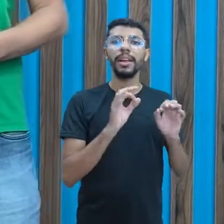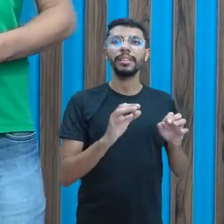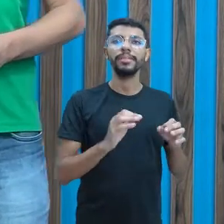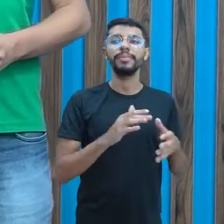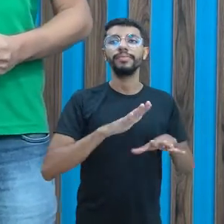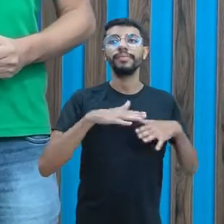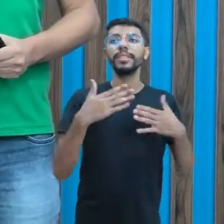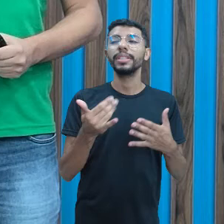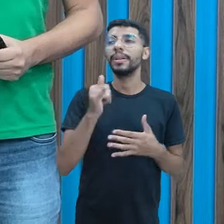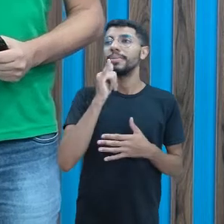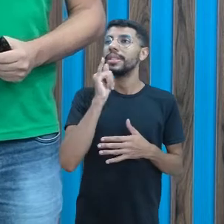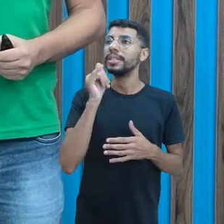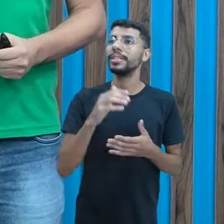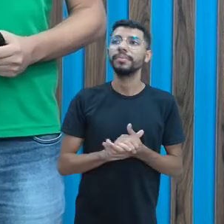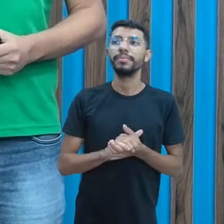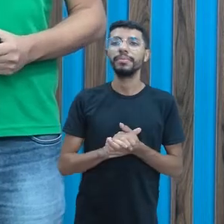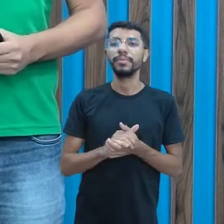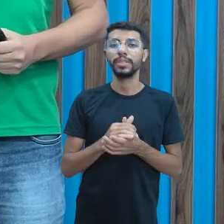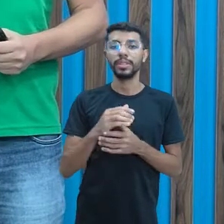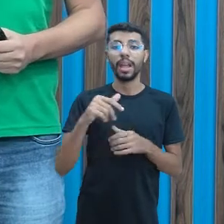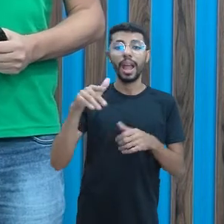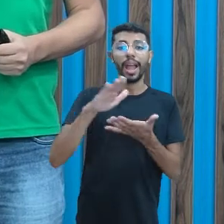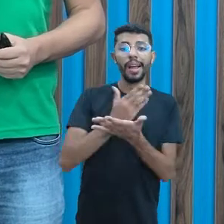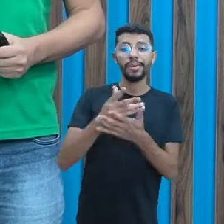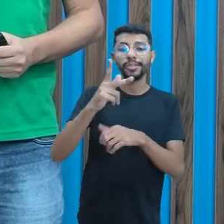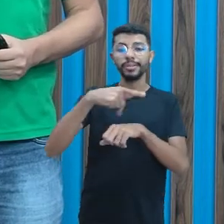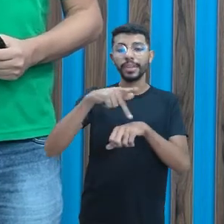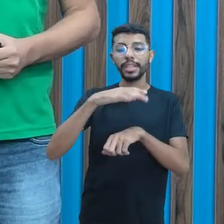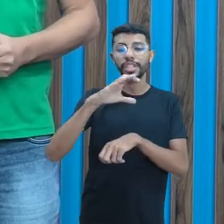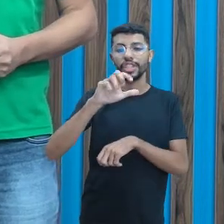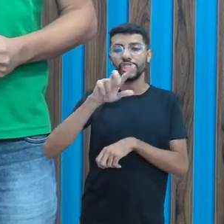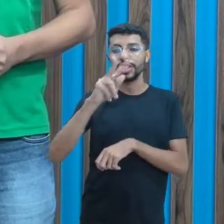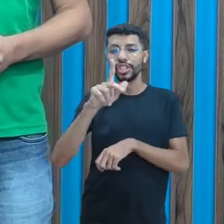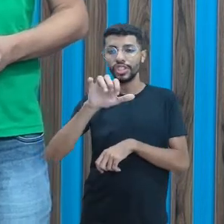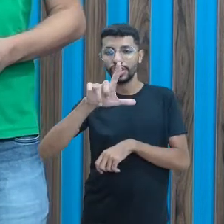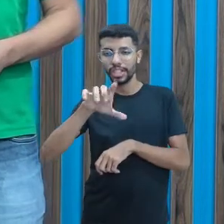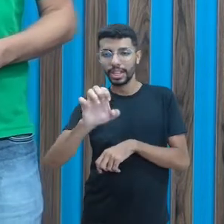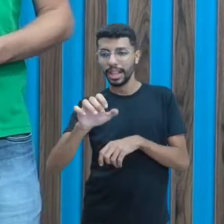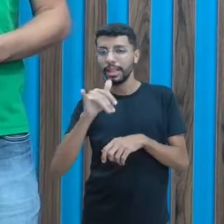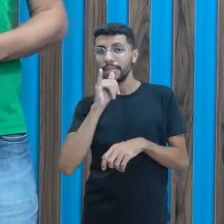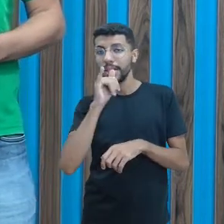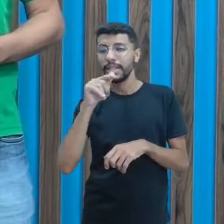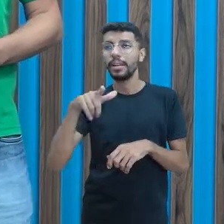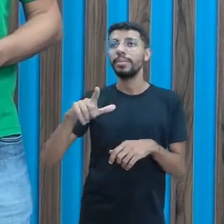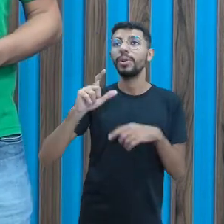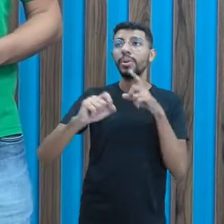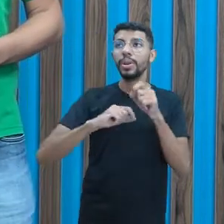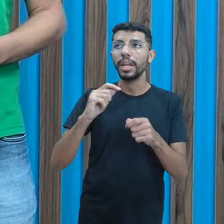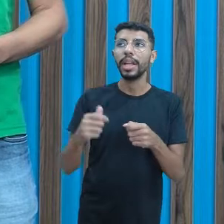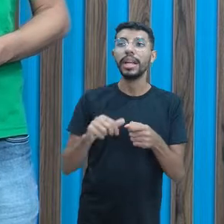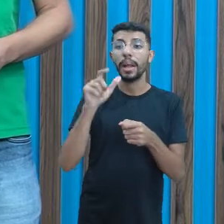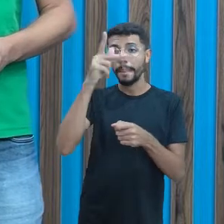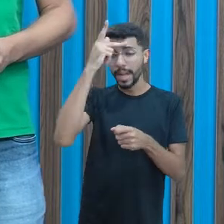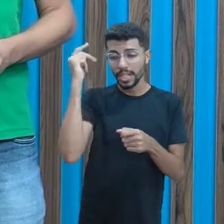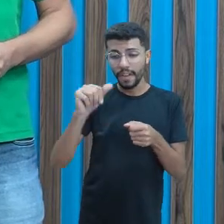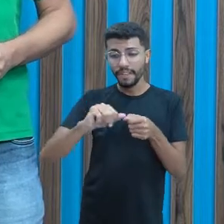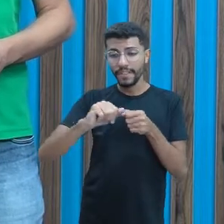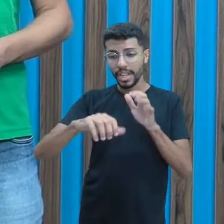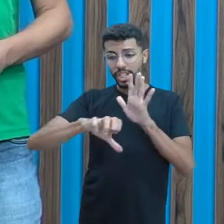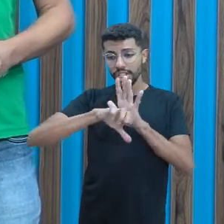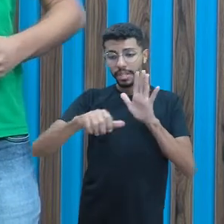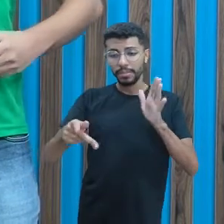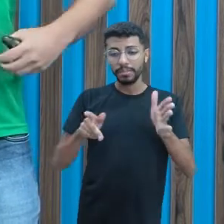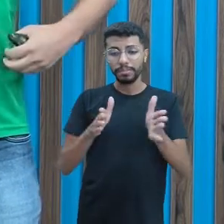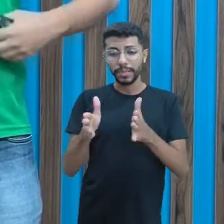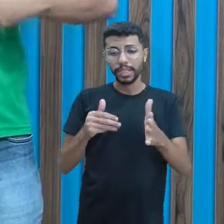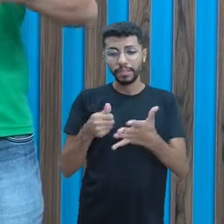que quem cometeu o crime durante a ditadura foi severamente punido, tá certo? Inclusive com a prisão. Aqui no